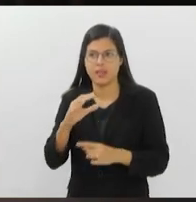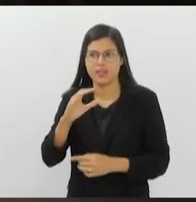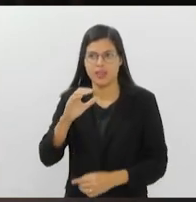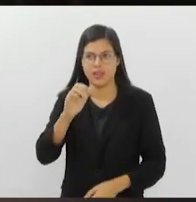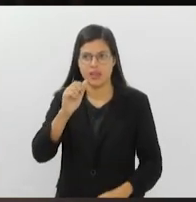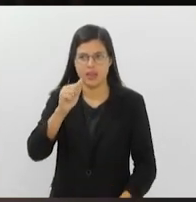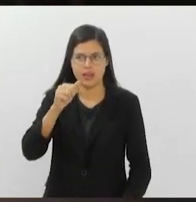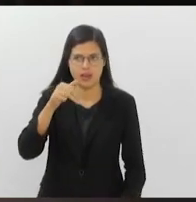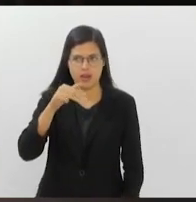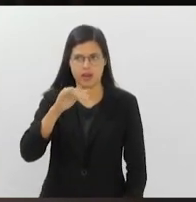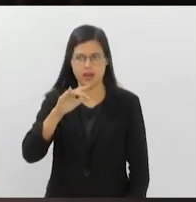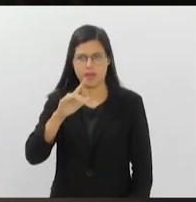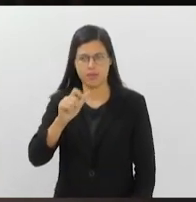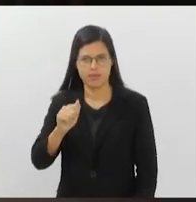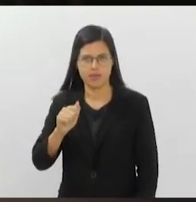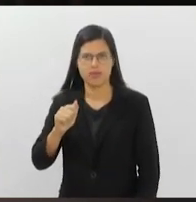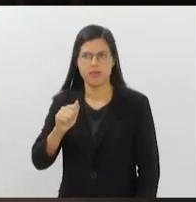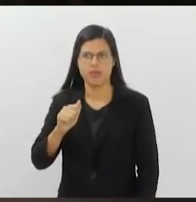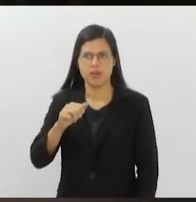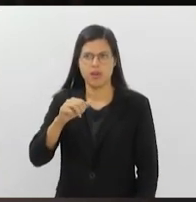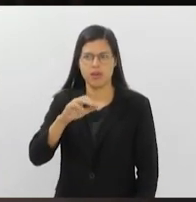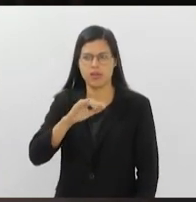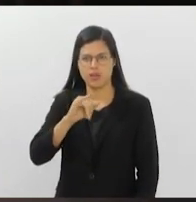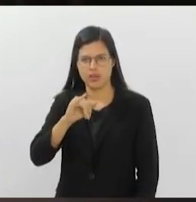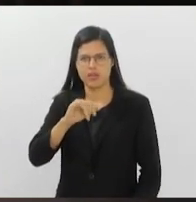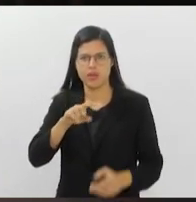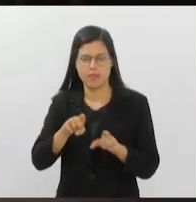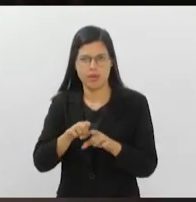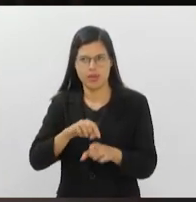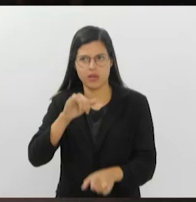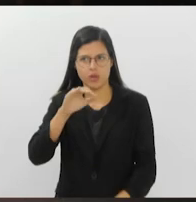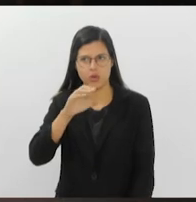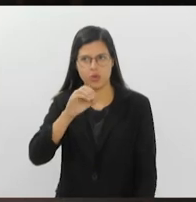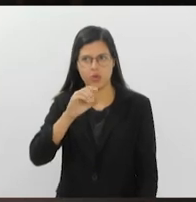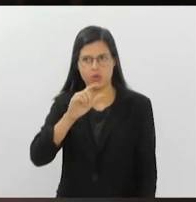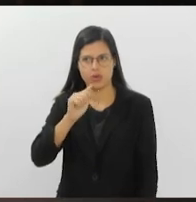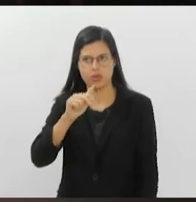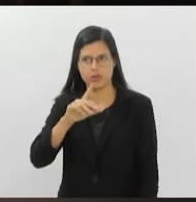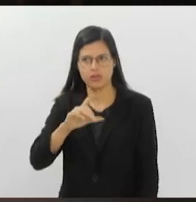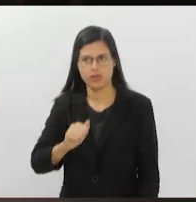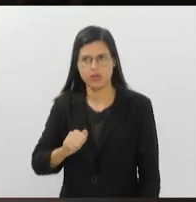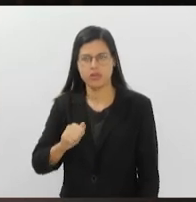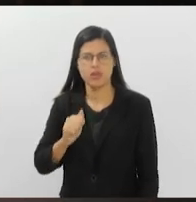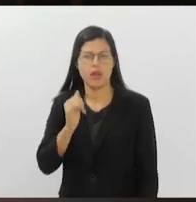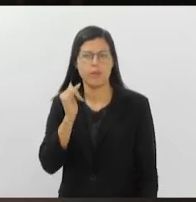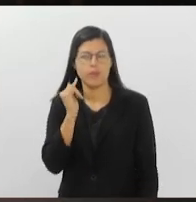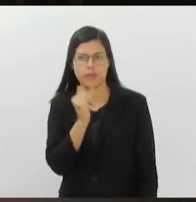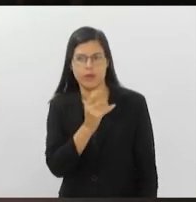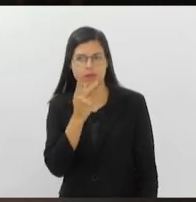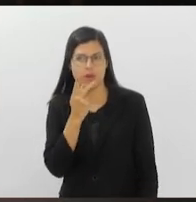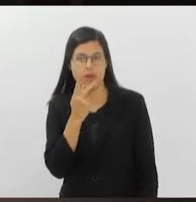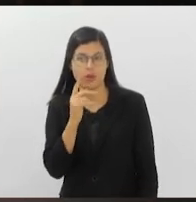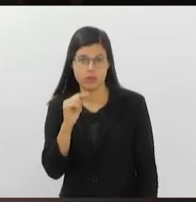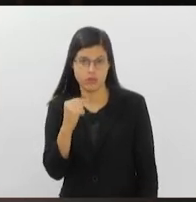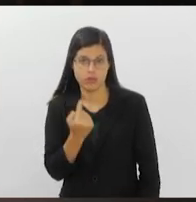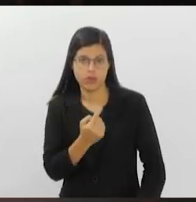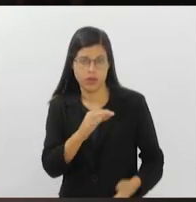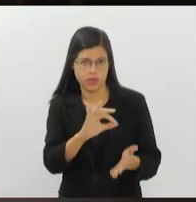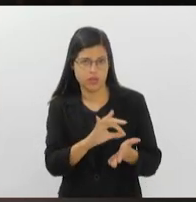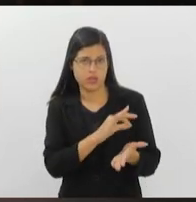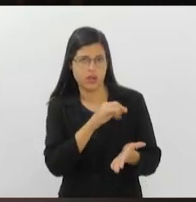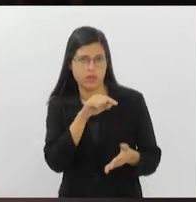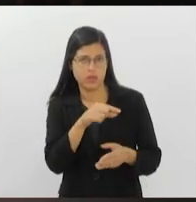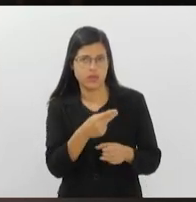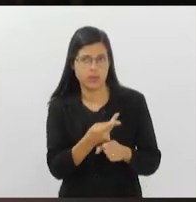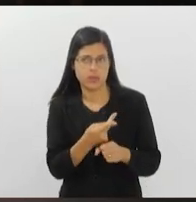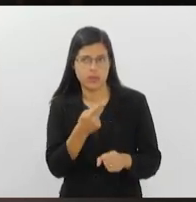aqui, a Camila Mourão, e a Yolanda Machado me disseram: nós estamos te escrevendo para o prêmio.